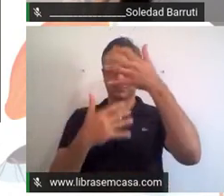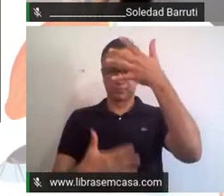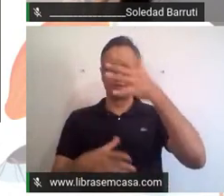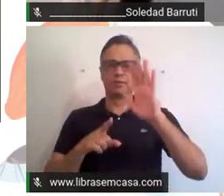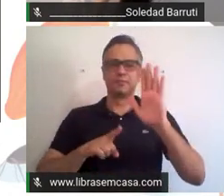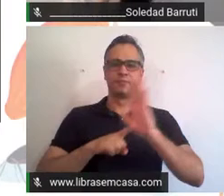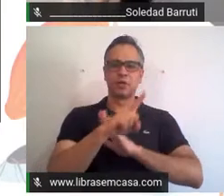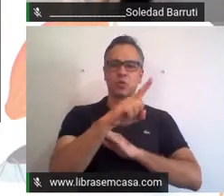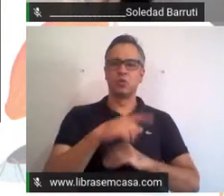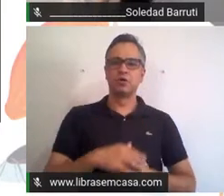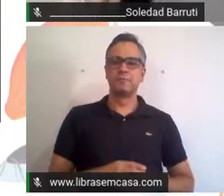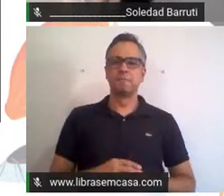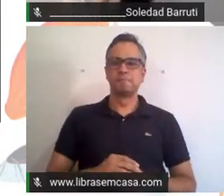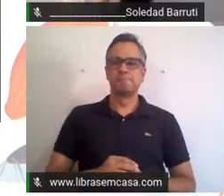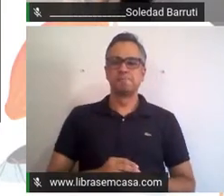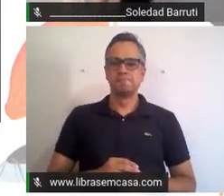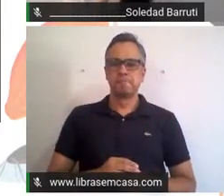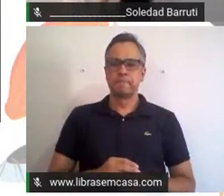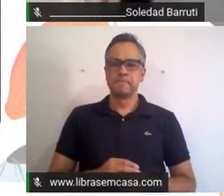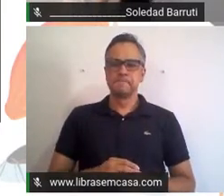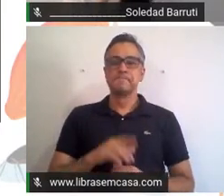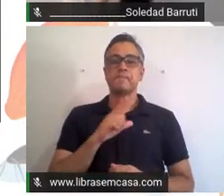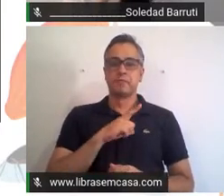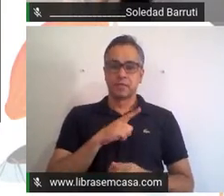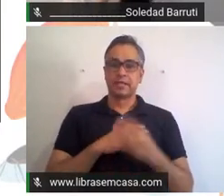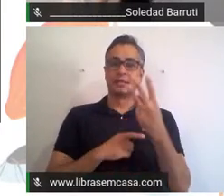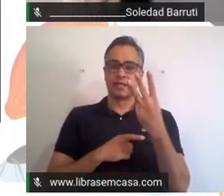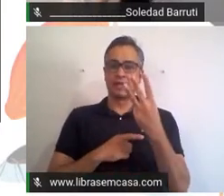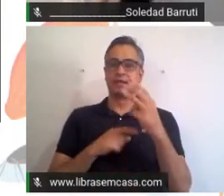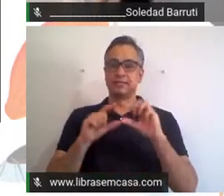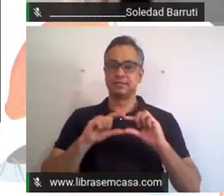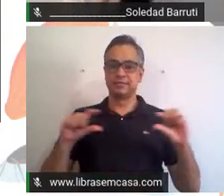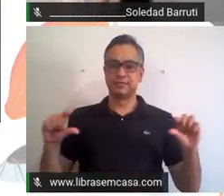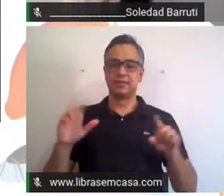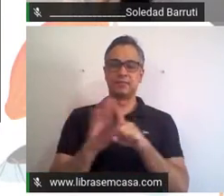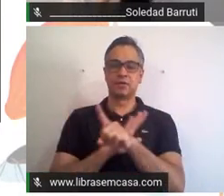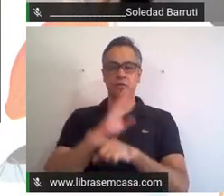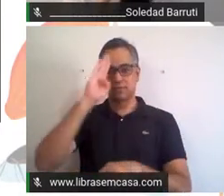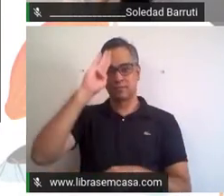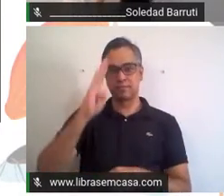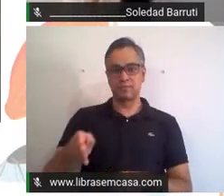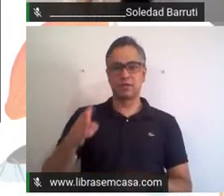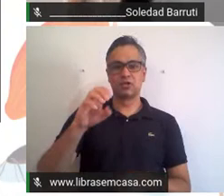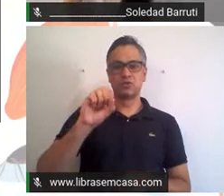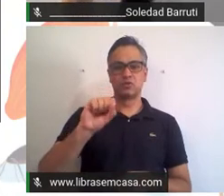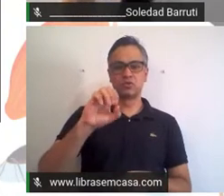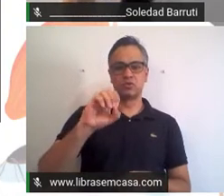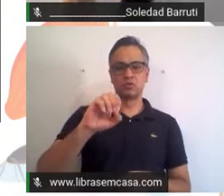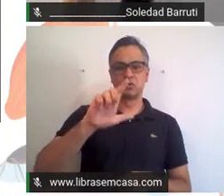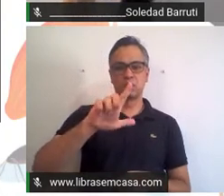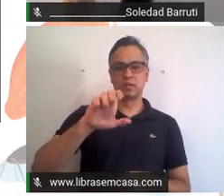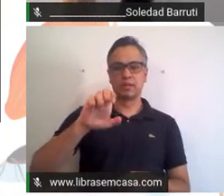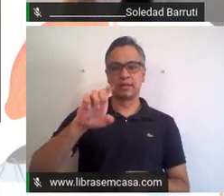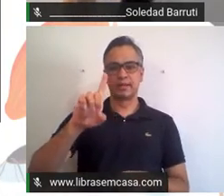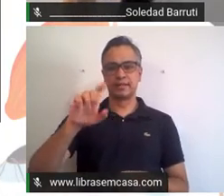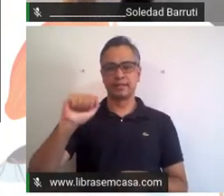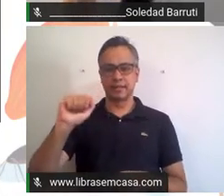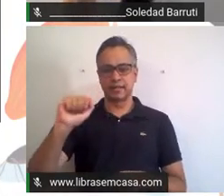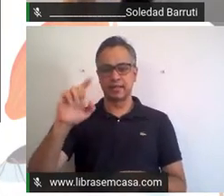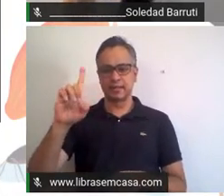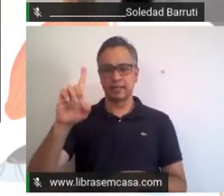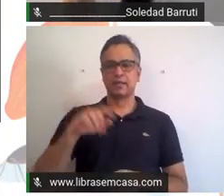políticas públicas, vieram três perguntas para a Soledad, na verdade, que são perguntas um tanto diferentes, né? Uma perguntando se